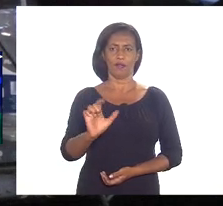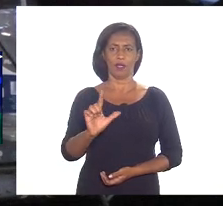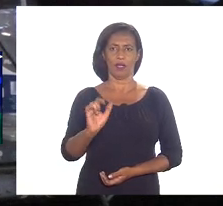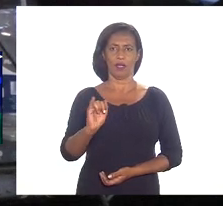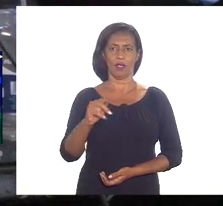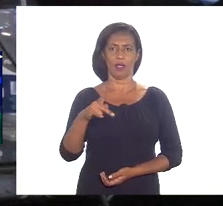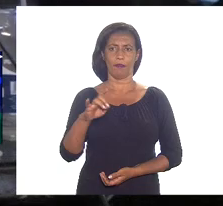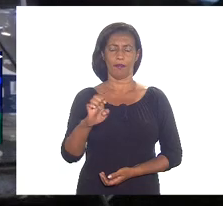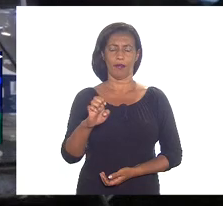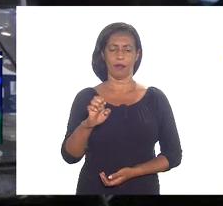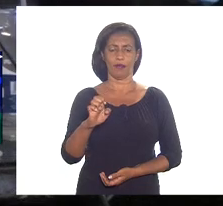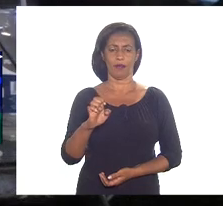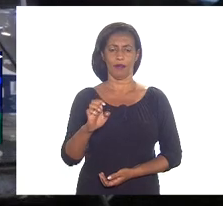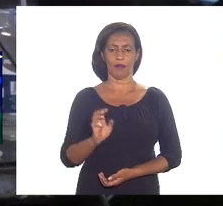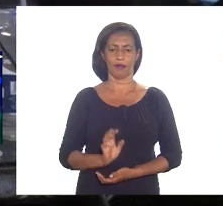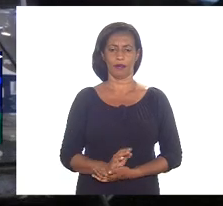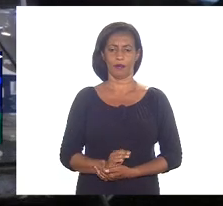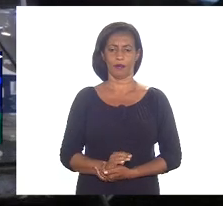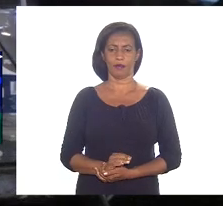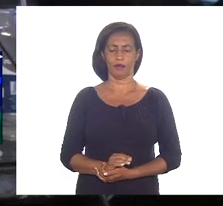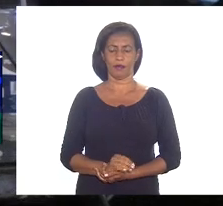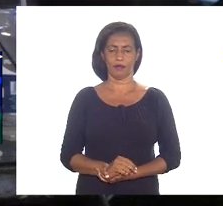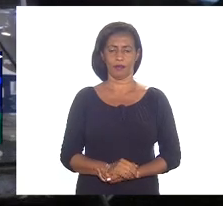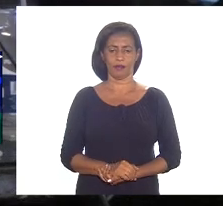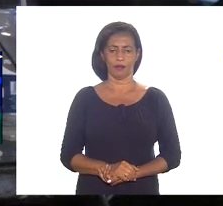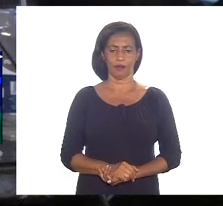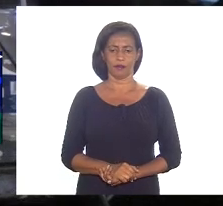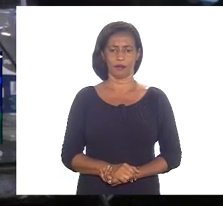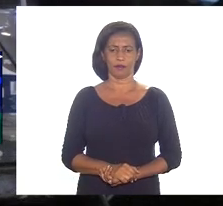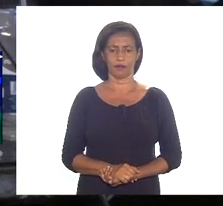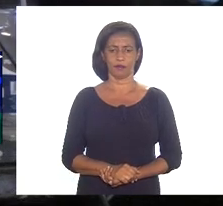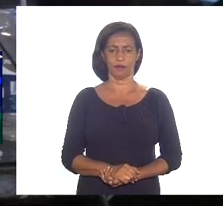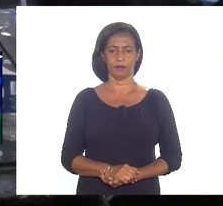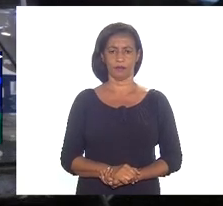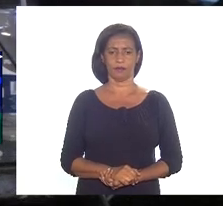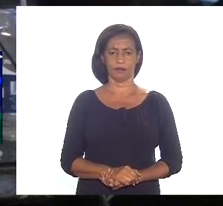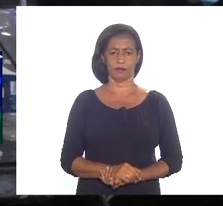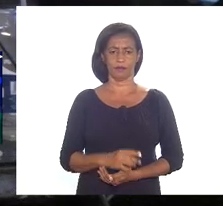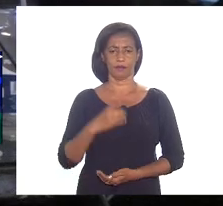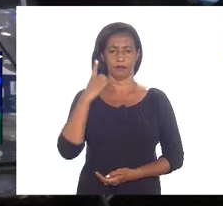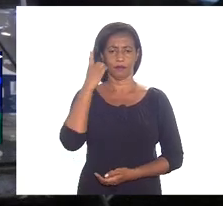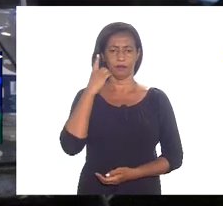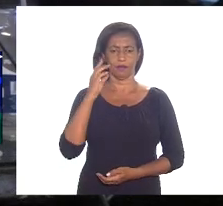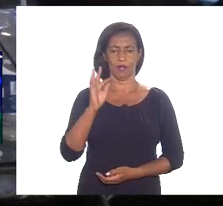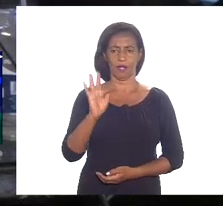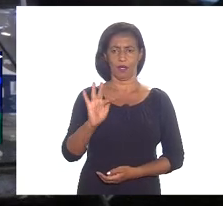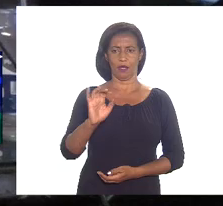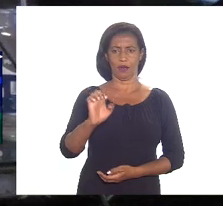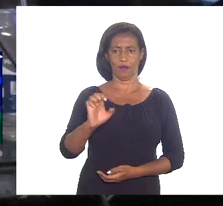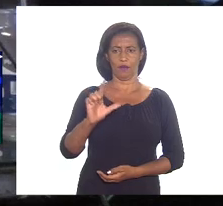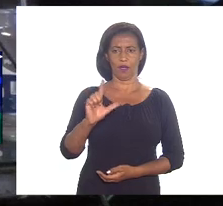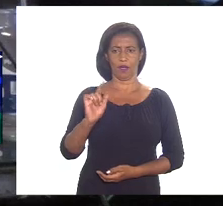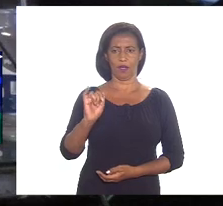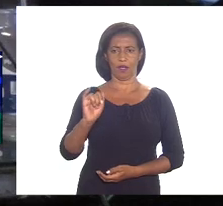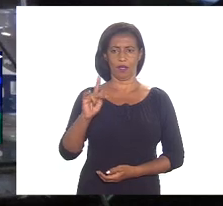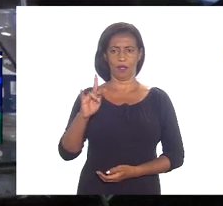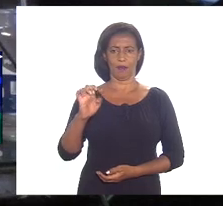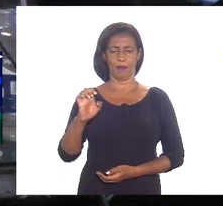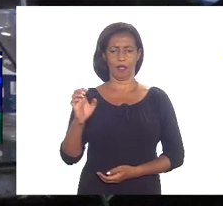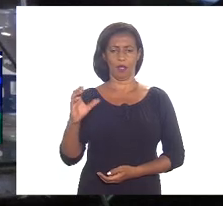Soares o resultado Felipe Soares deputado Felipe poubel